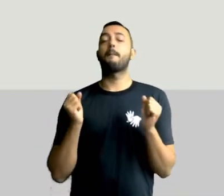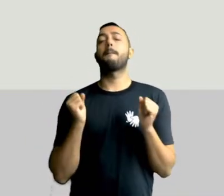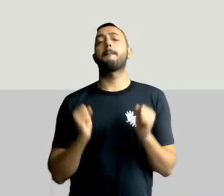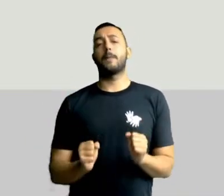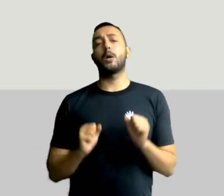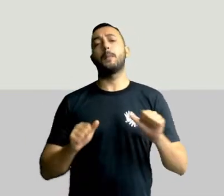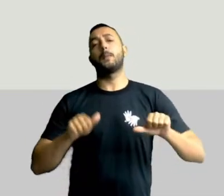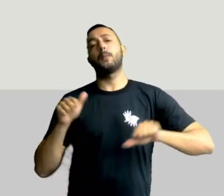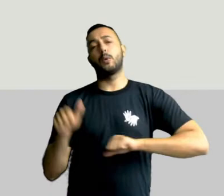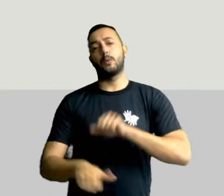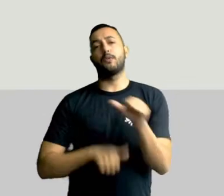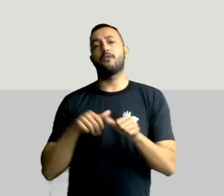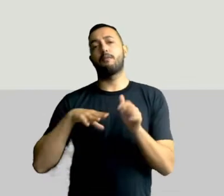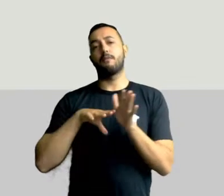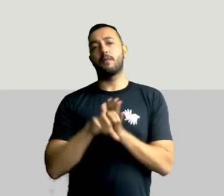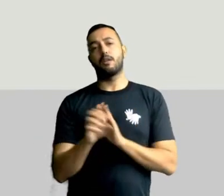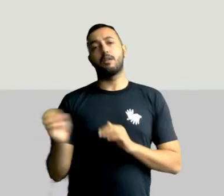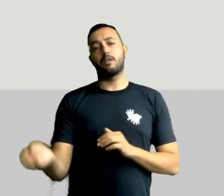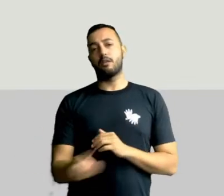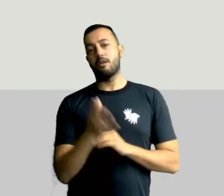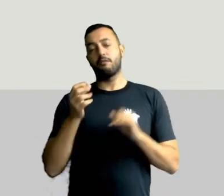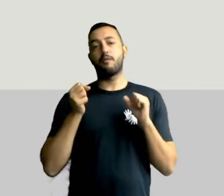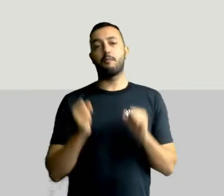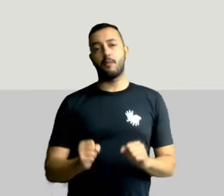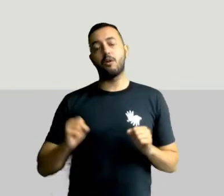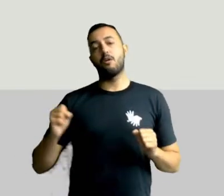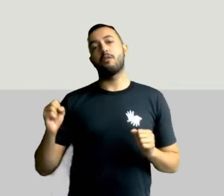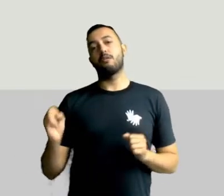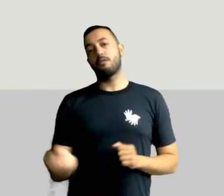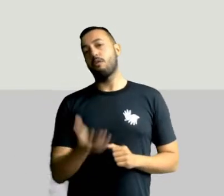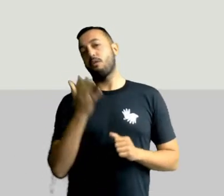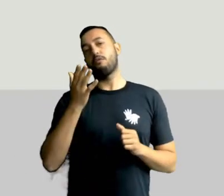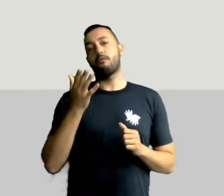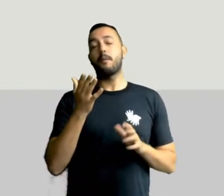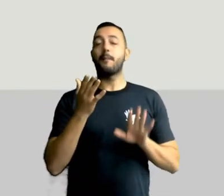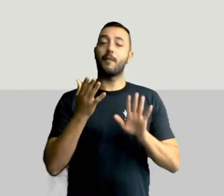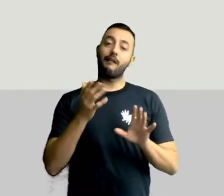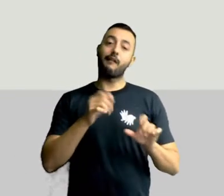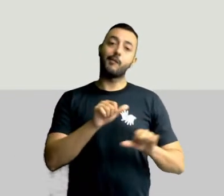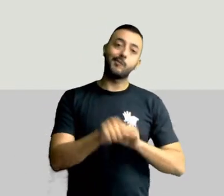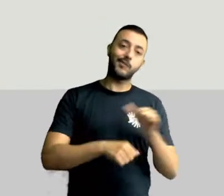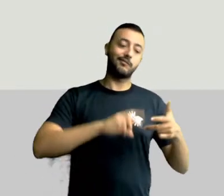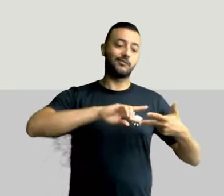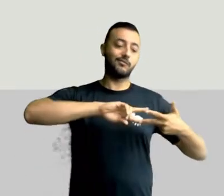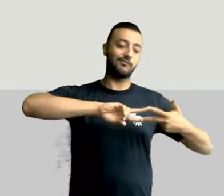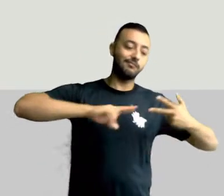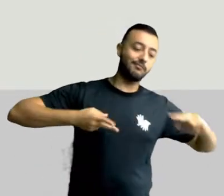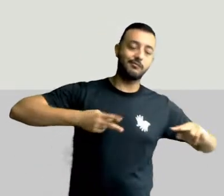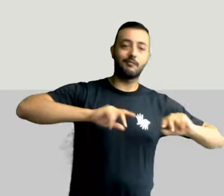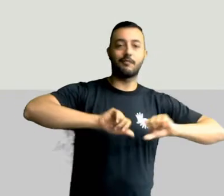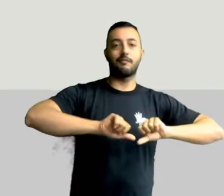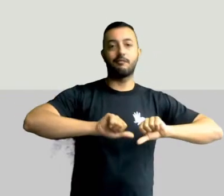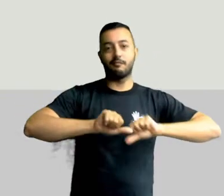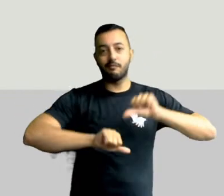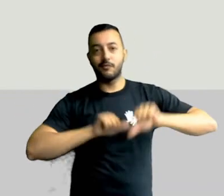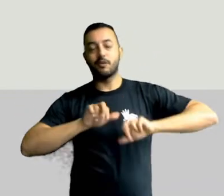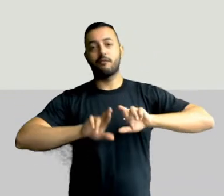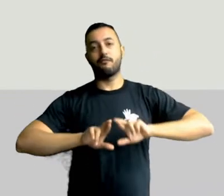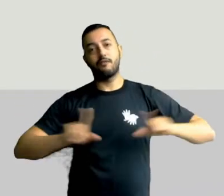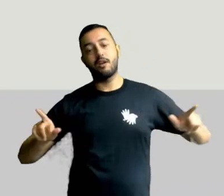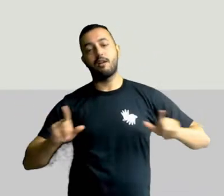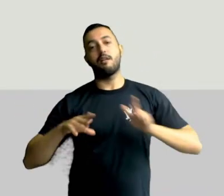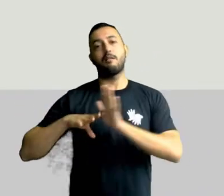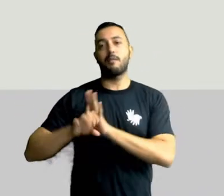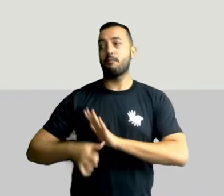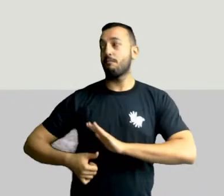pode modificar, essa bactéria nova pode nascer modificada de uma maneira geneticamente diferente da bactéria original.